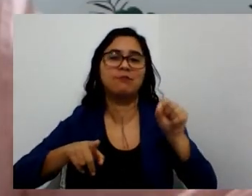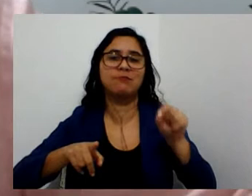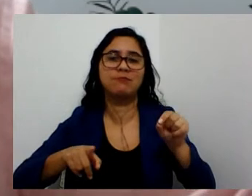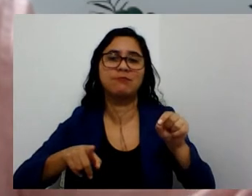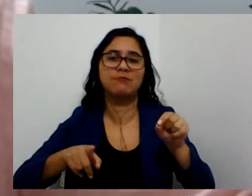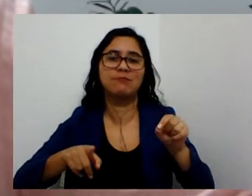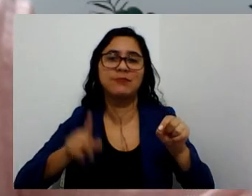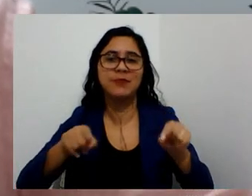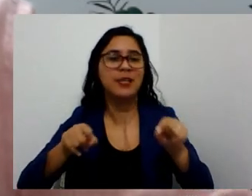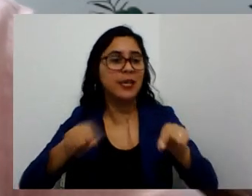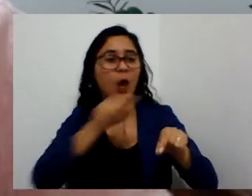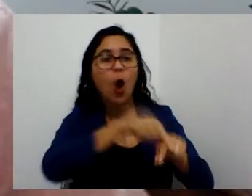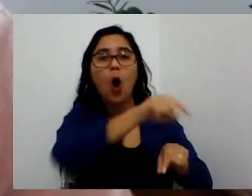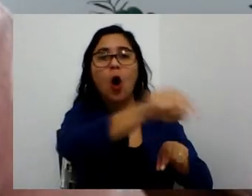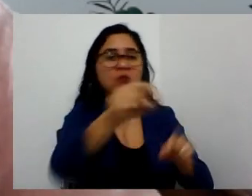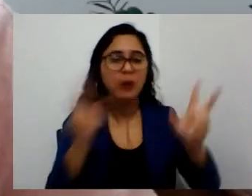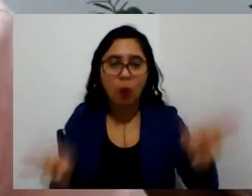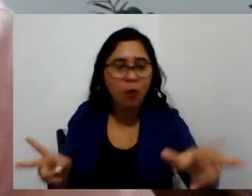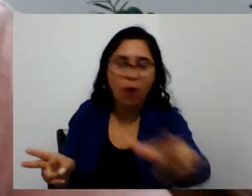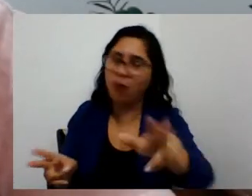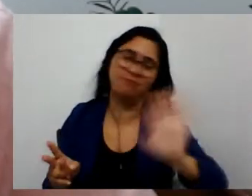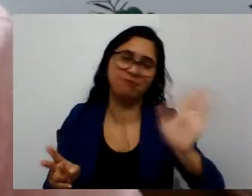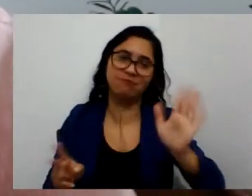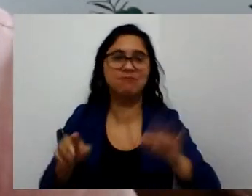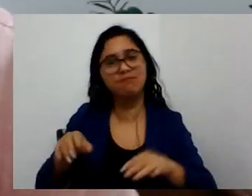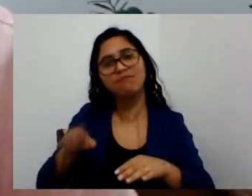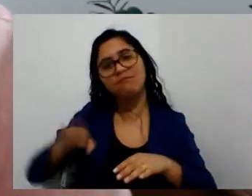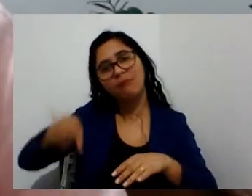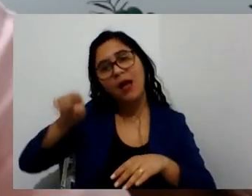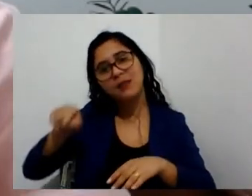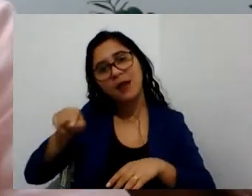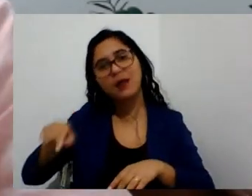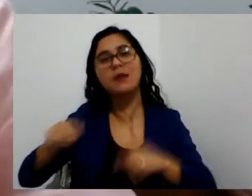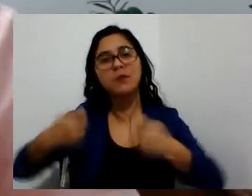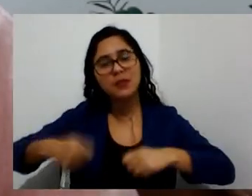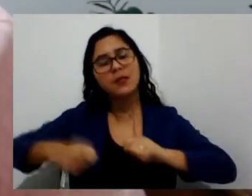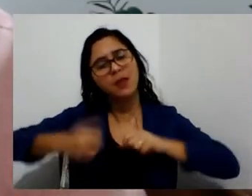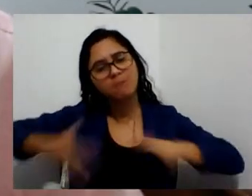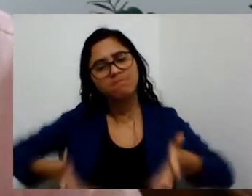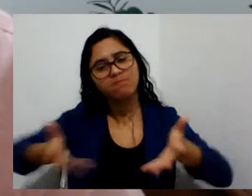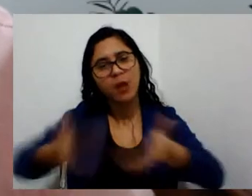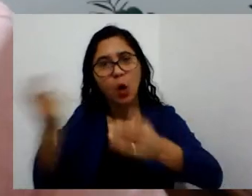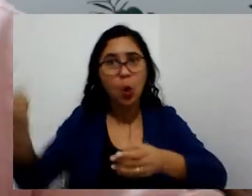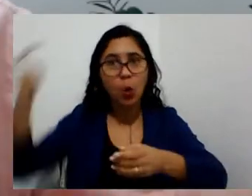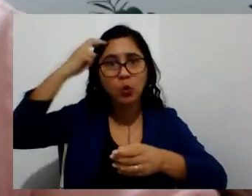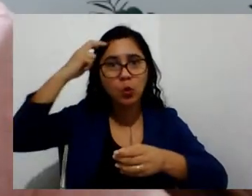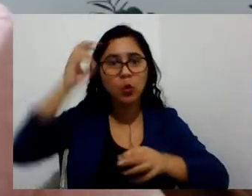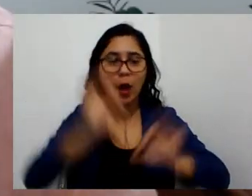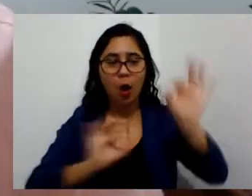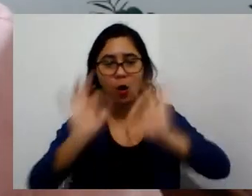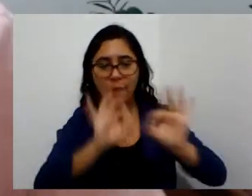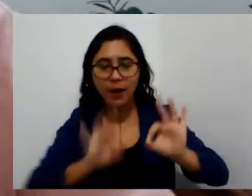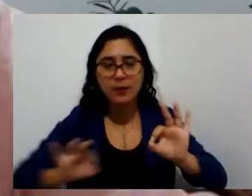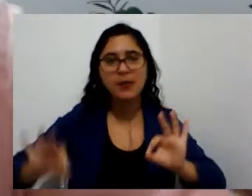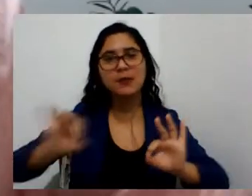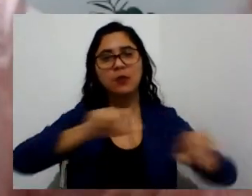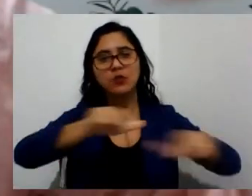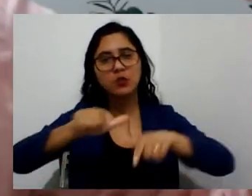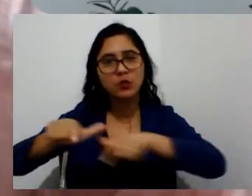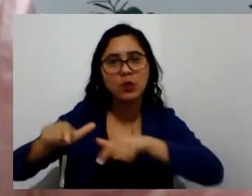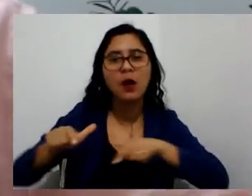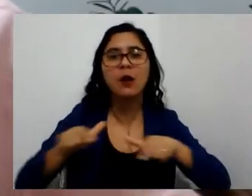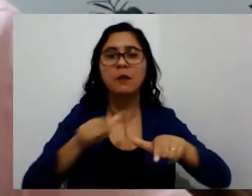está replicado por todas as unidades. Então, nós temos que modernizar a cultura de estruturas mais organizacionais de trabalho para que